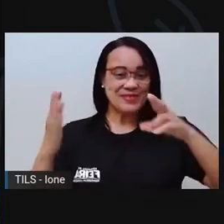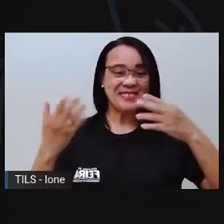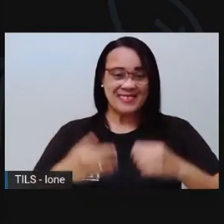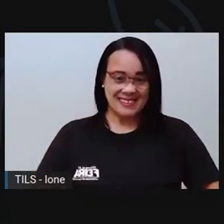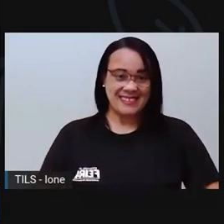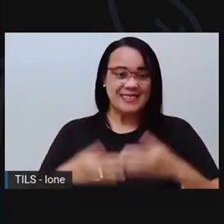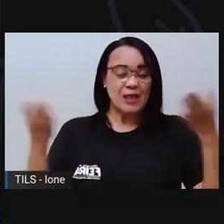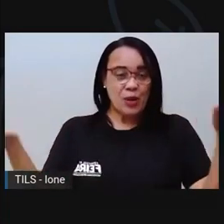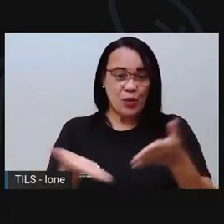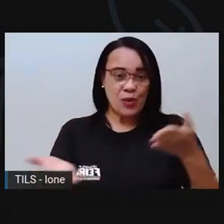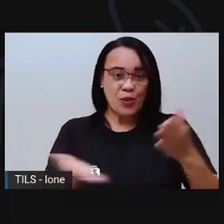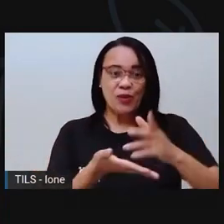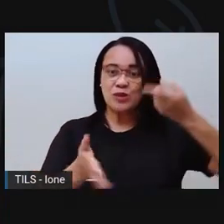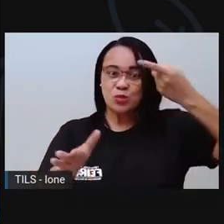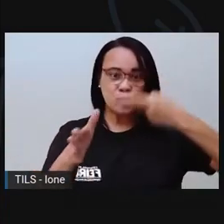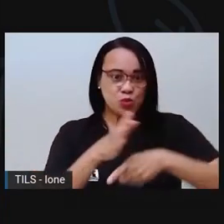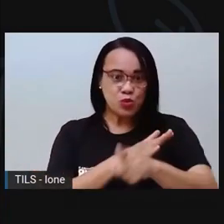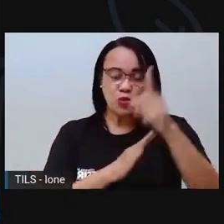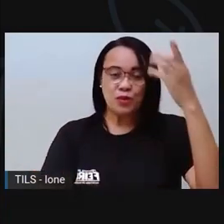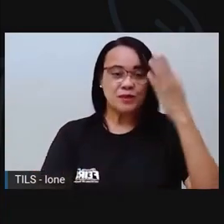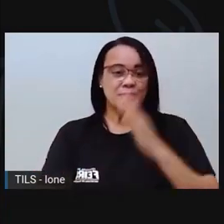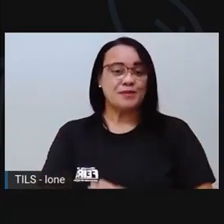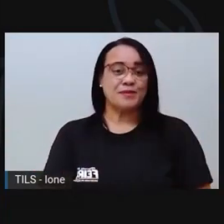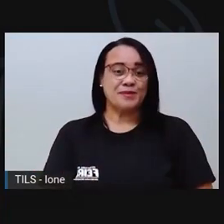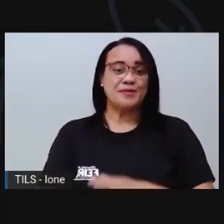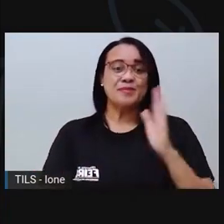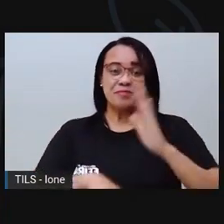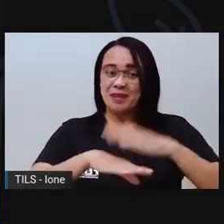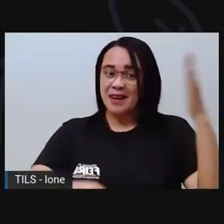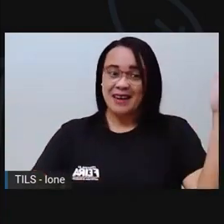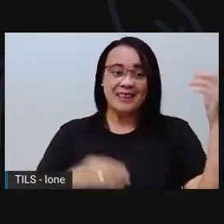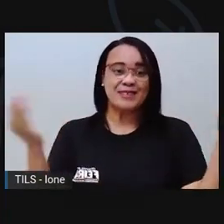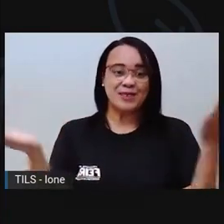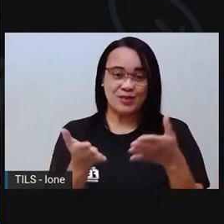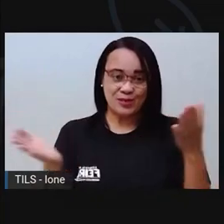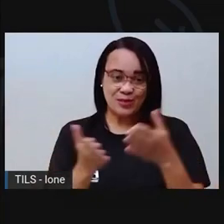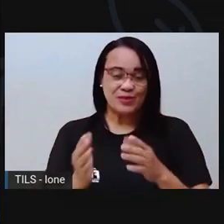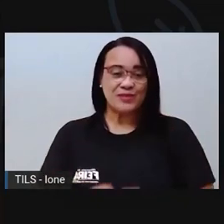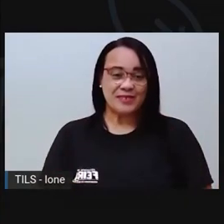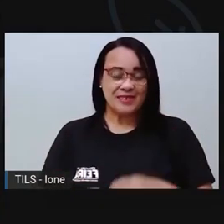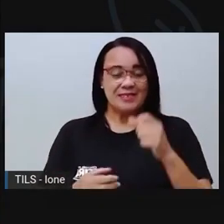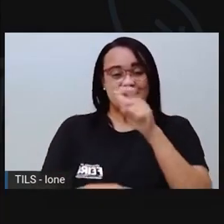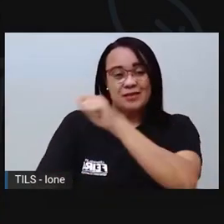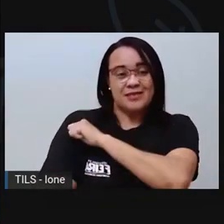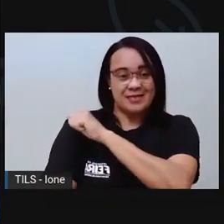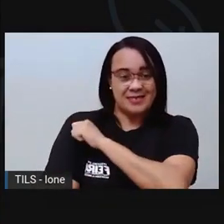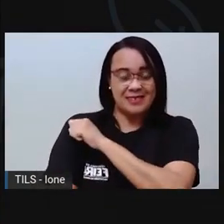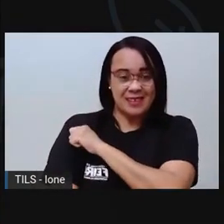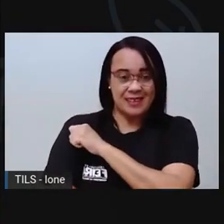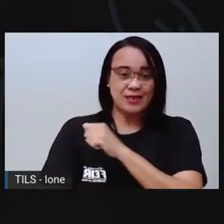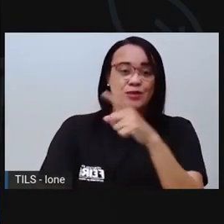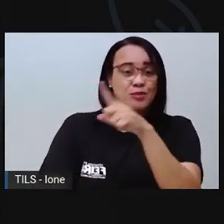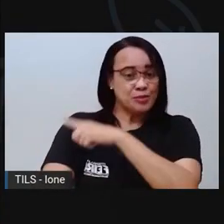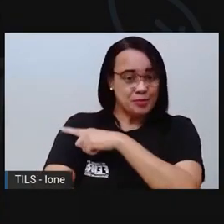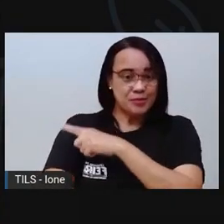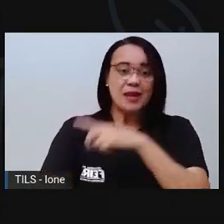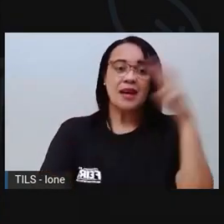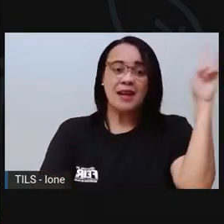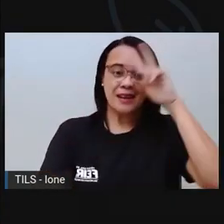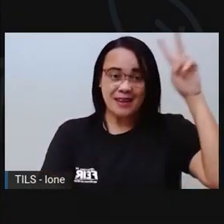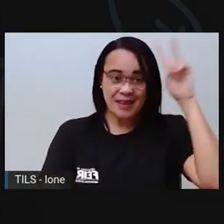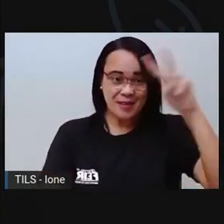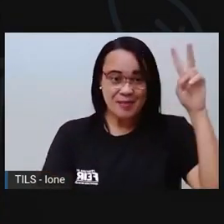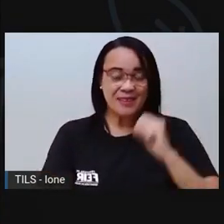explorar uma parlenda. E os alunos do primeiro ano já lembram, já sabem, né? E se lembram o que é uma